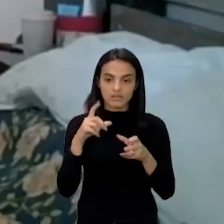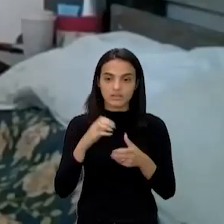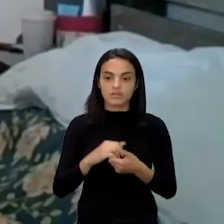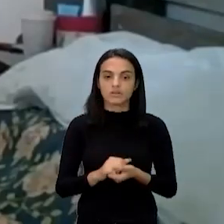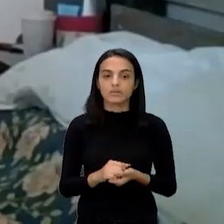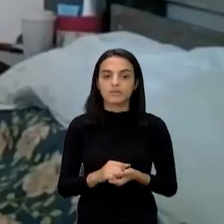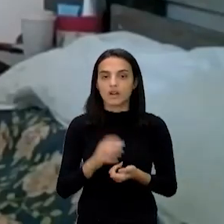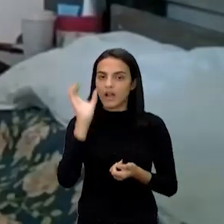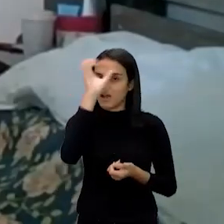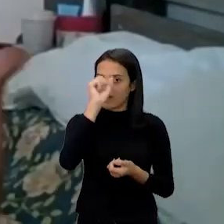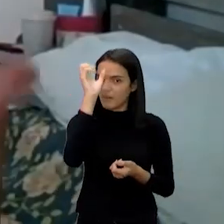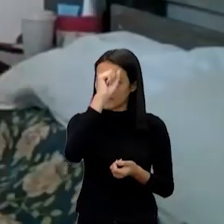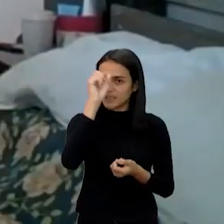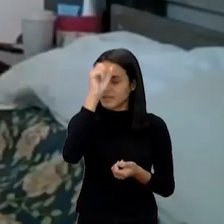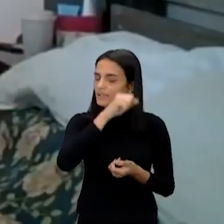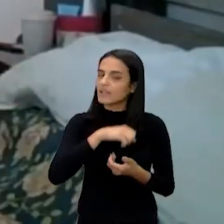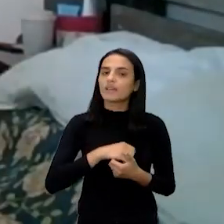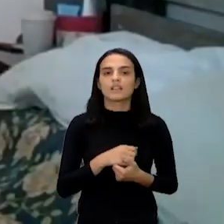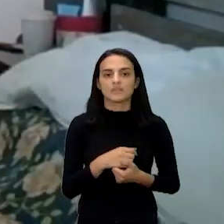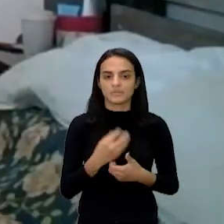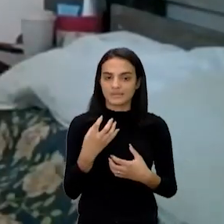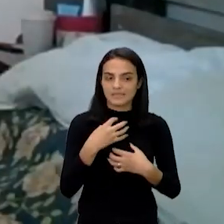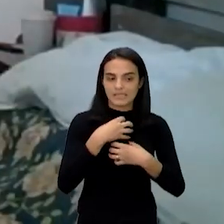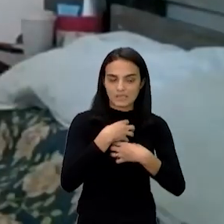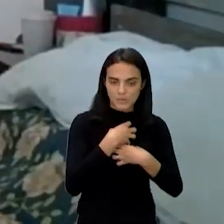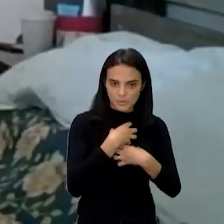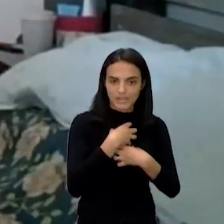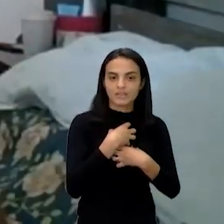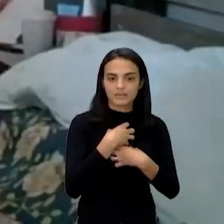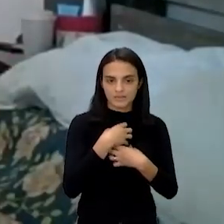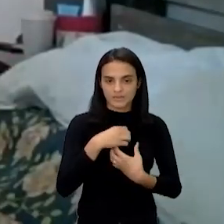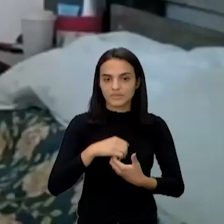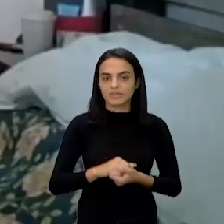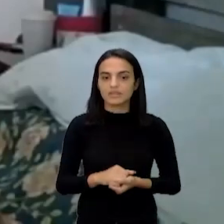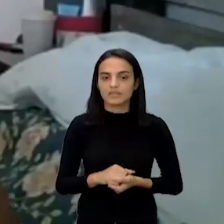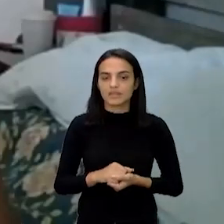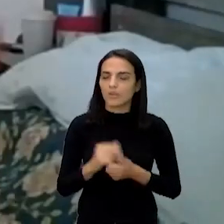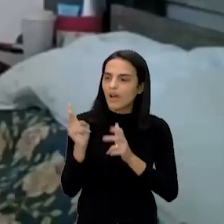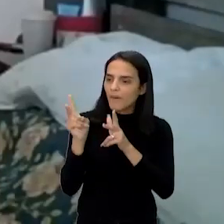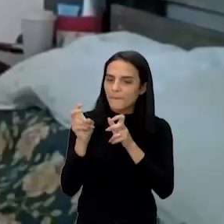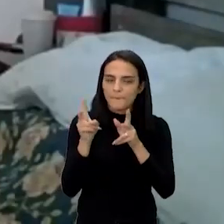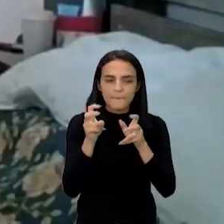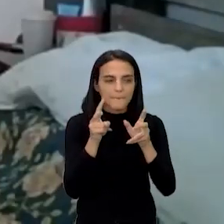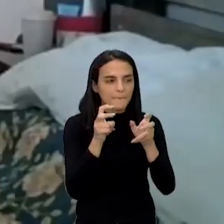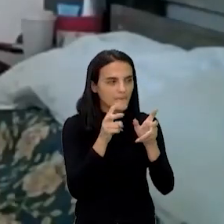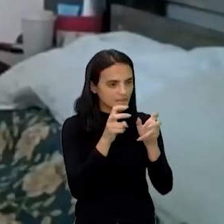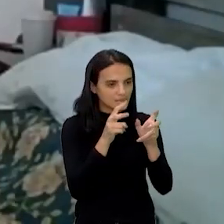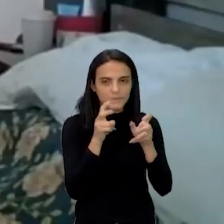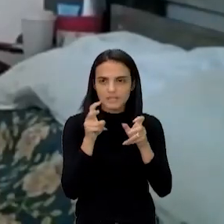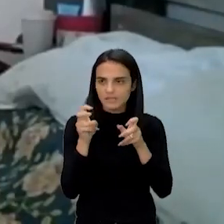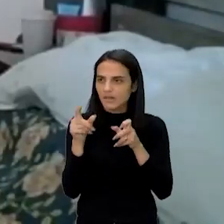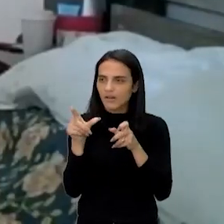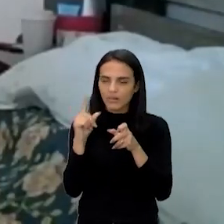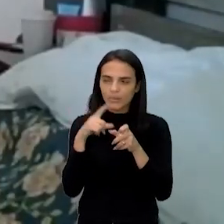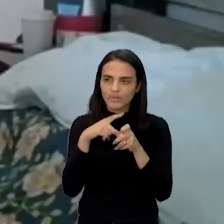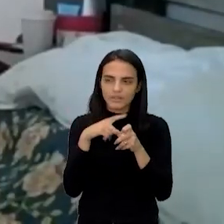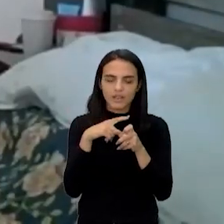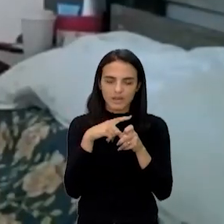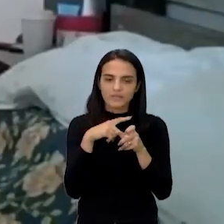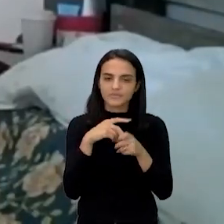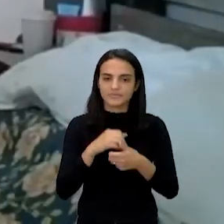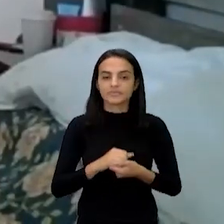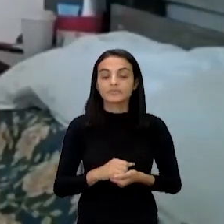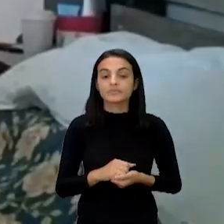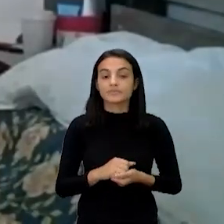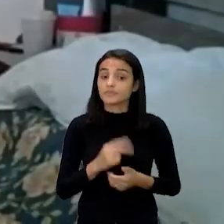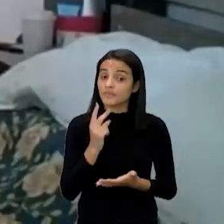estou aprendendo a lidar com essa sensibilidade que é muito grande, com a percepção, com a intuição que eu tenho. E